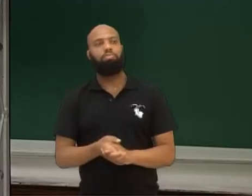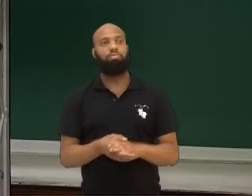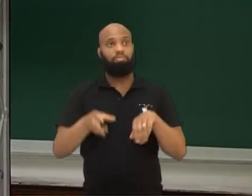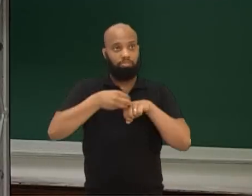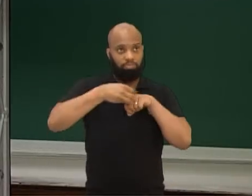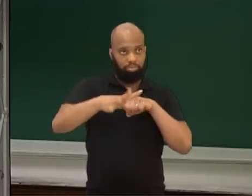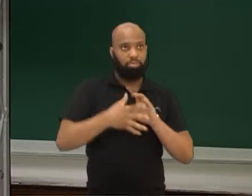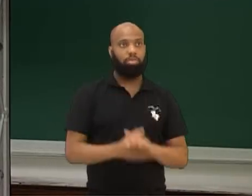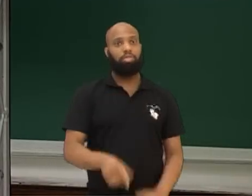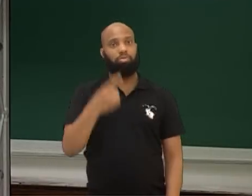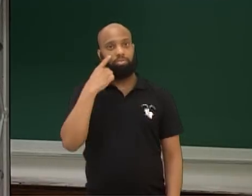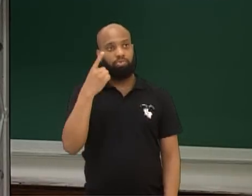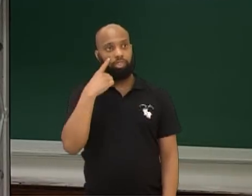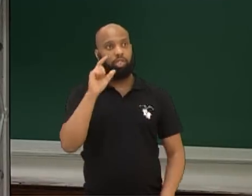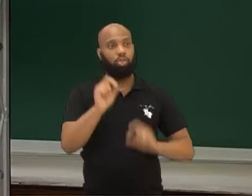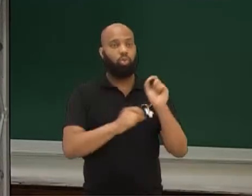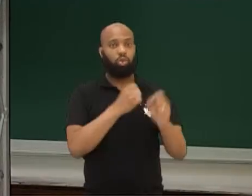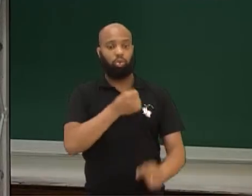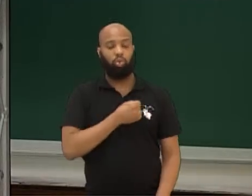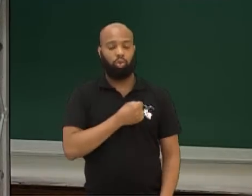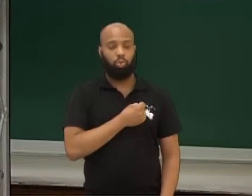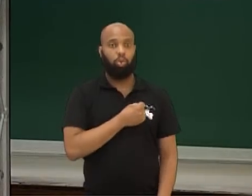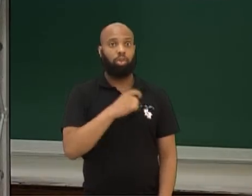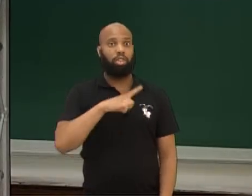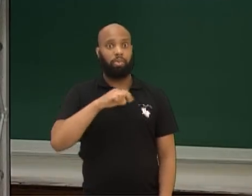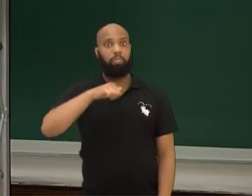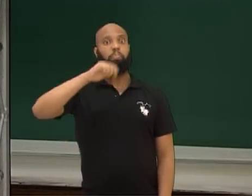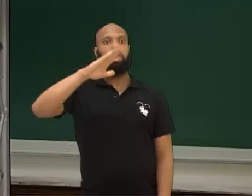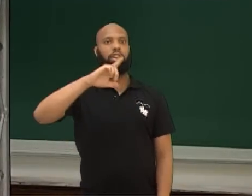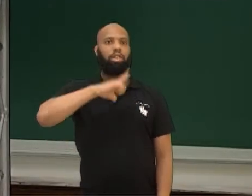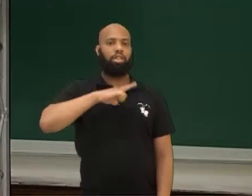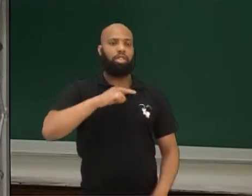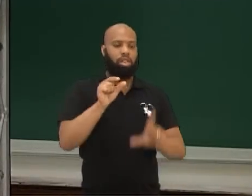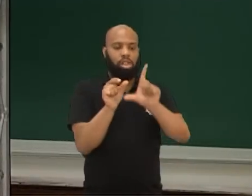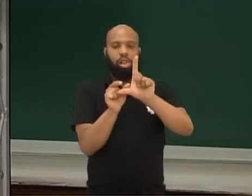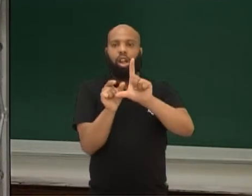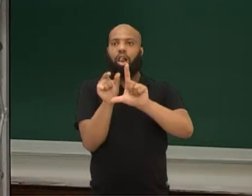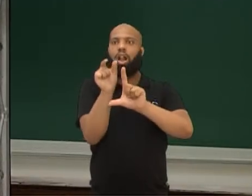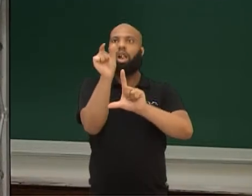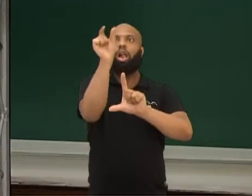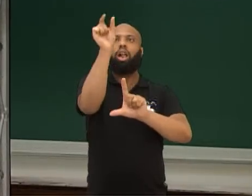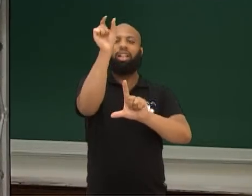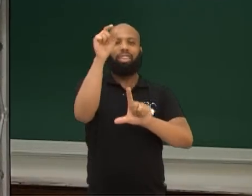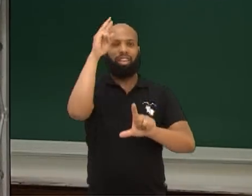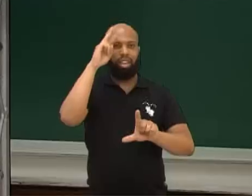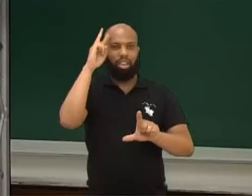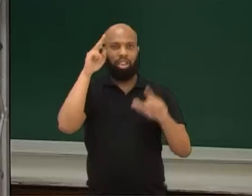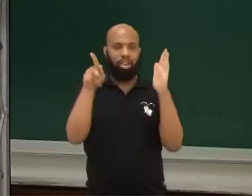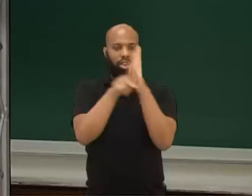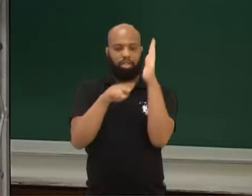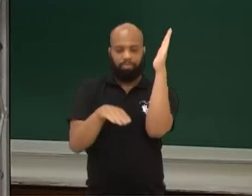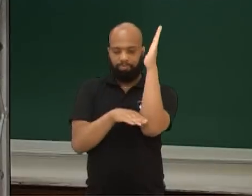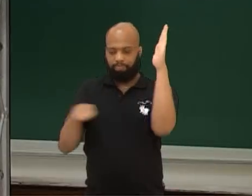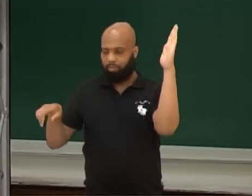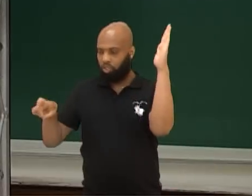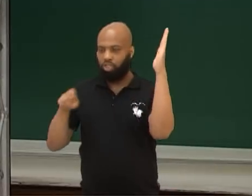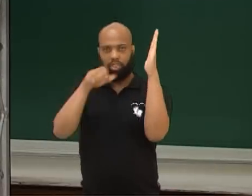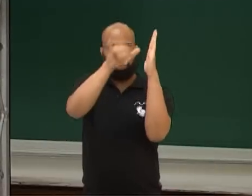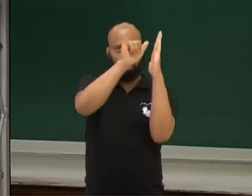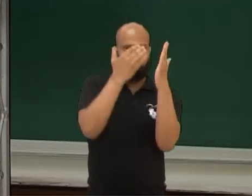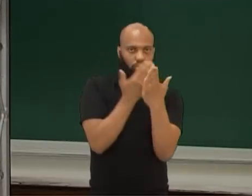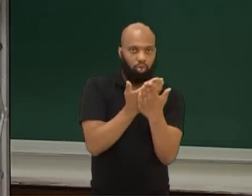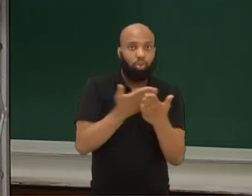dica. Valor maior, a coluna fica maior. Tá? Lembra do eixo cartesiano, que nós já estudamos?